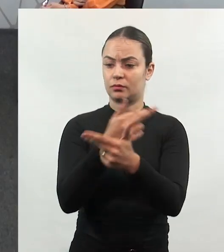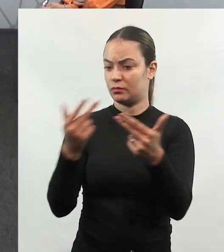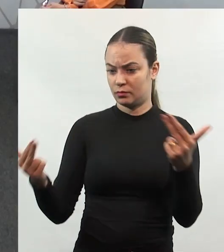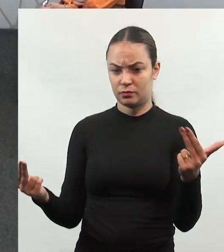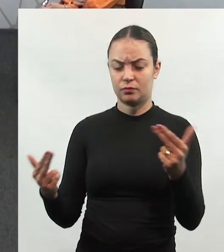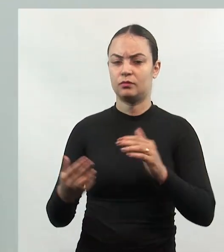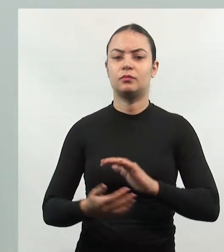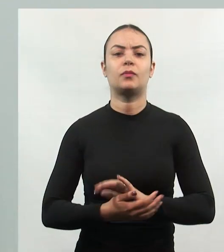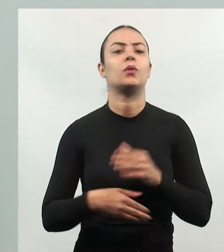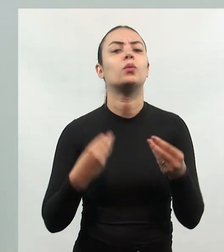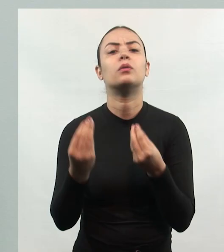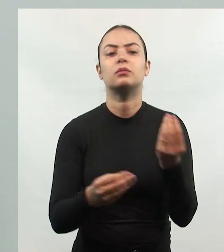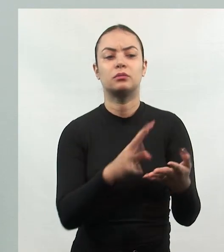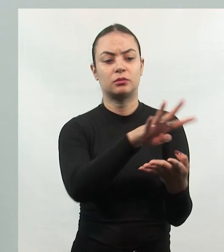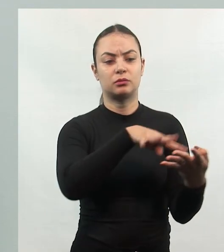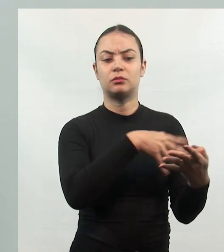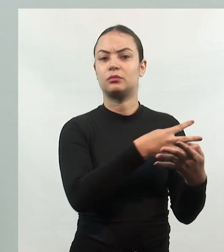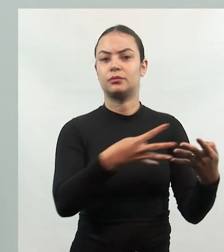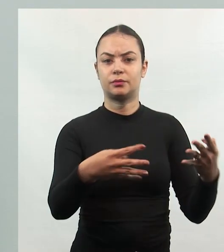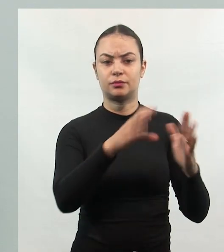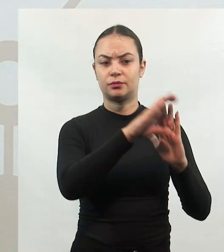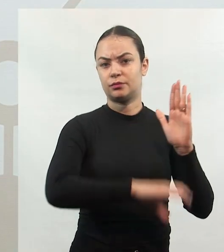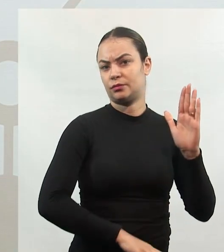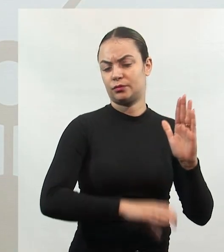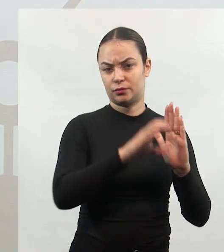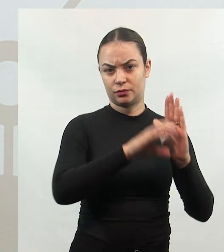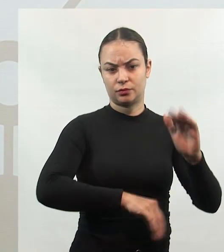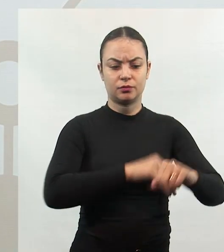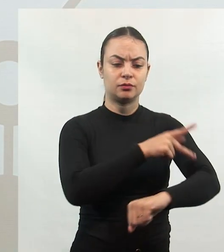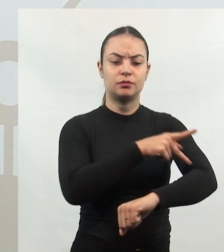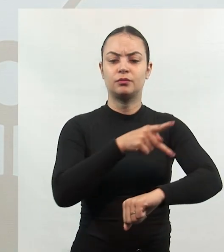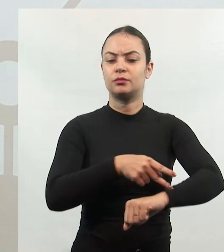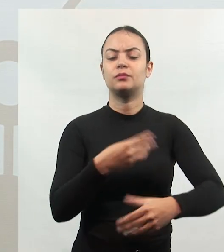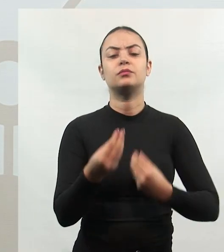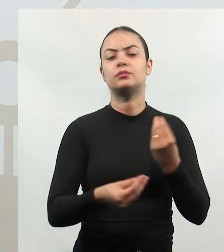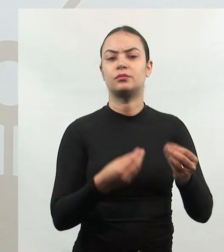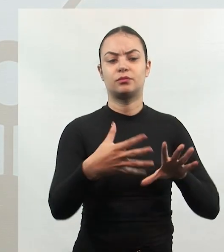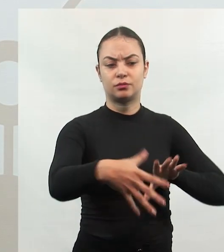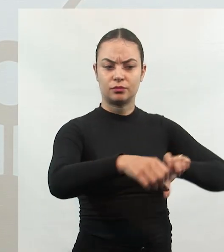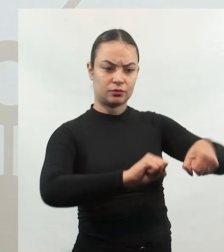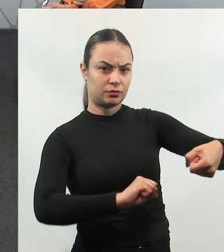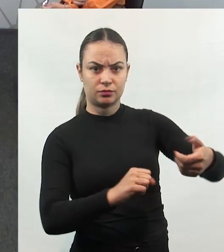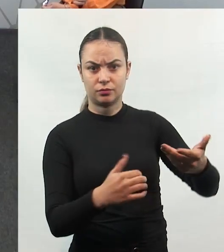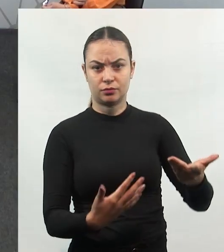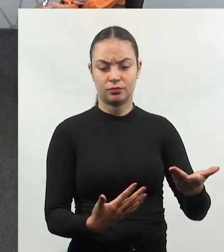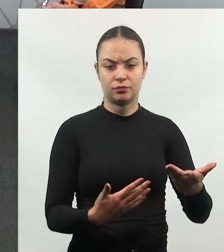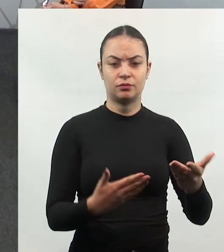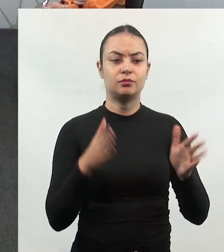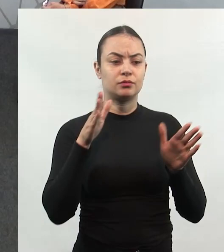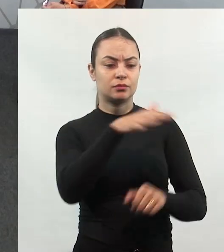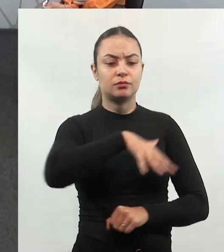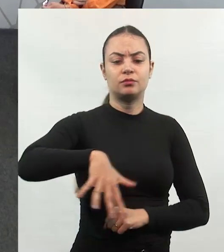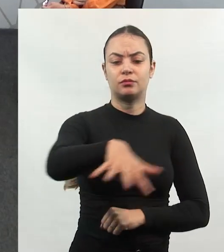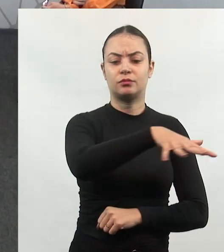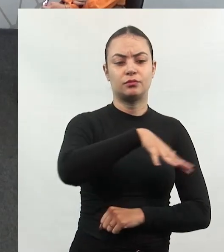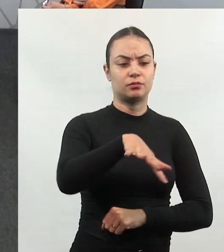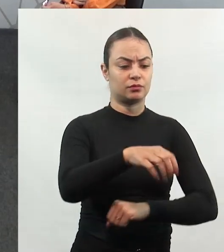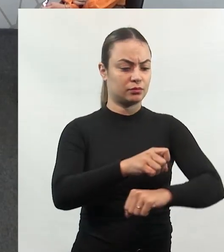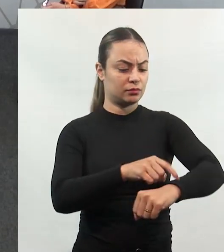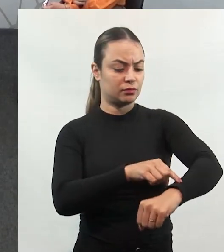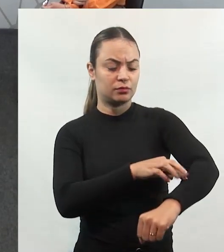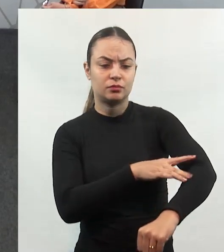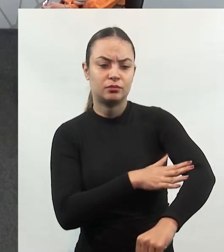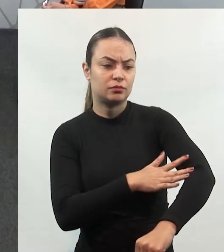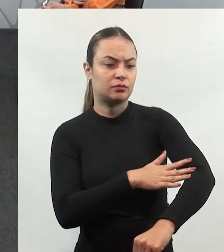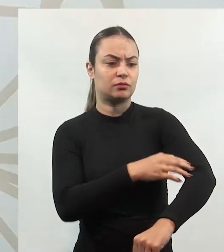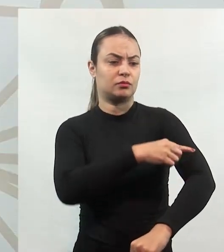assim, os mesmos gargalos, né, e a gente vê o quanto é difícil a gente avançar, né. Então, assim, você trabalha, você pensa,